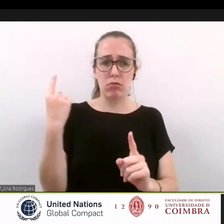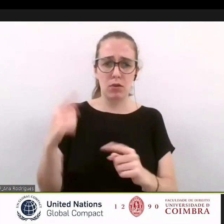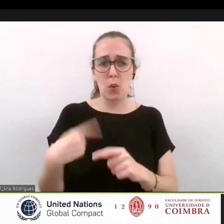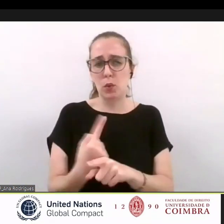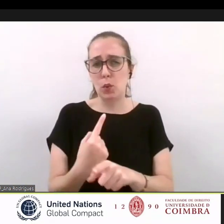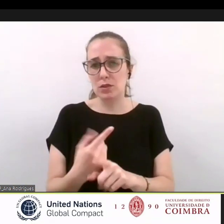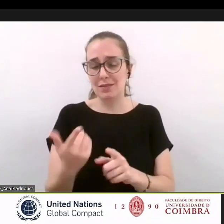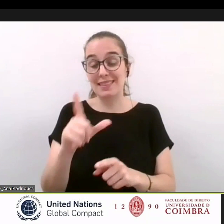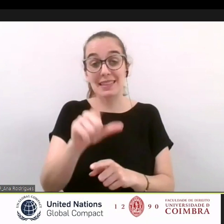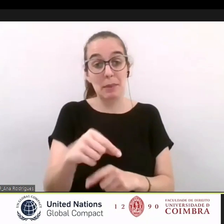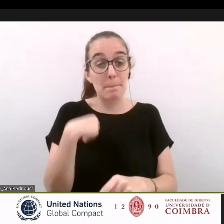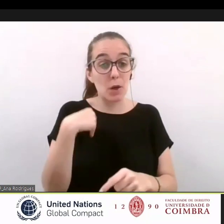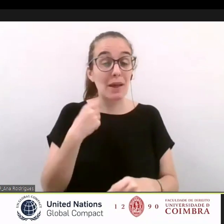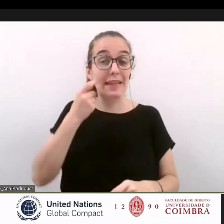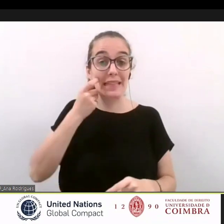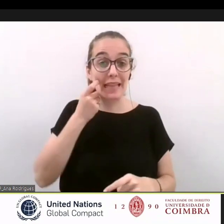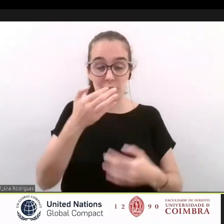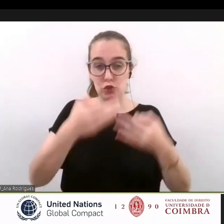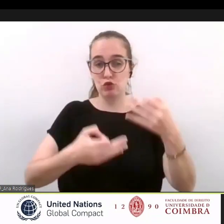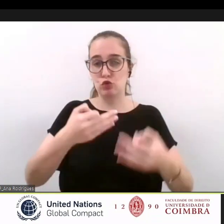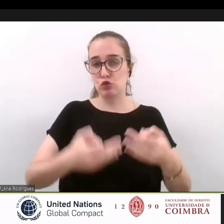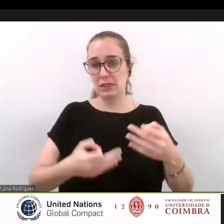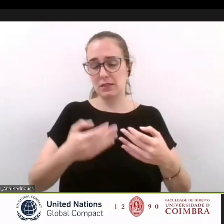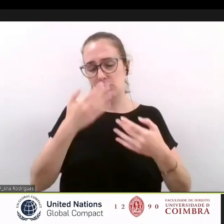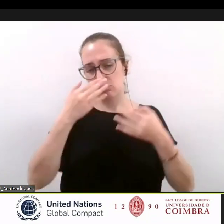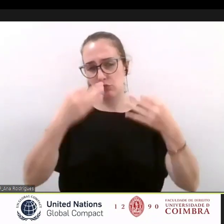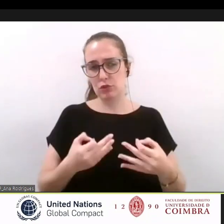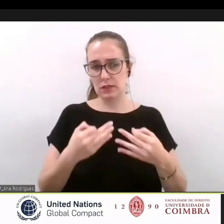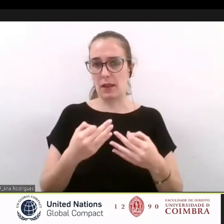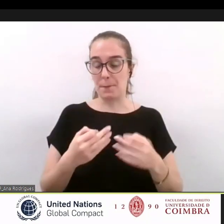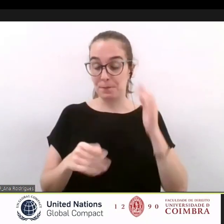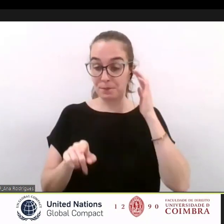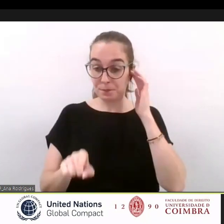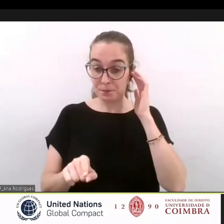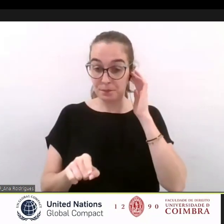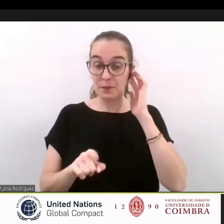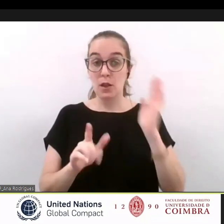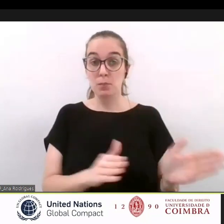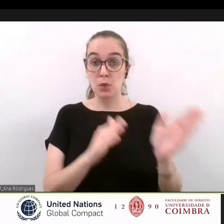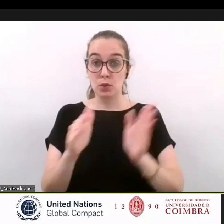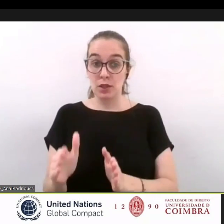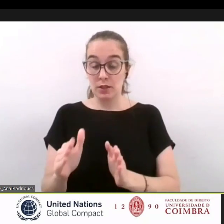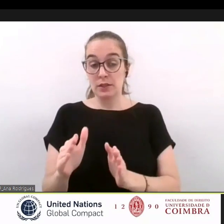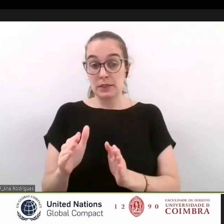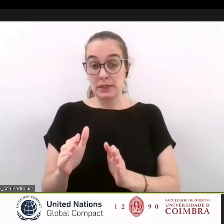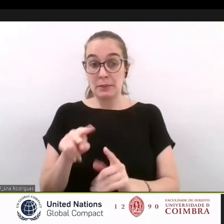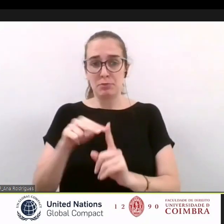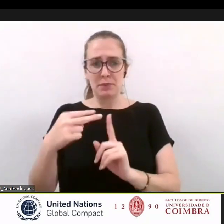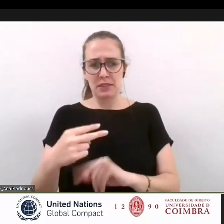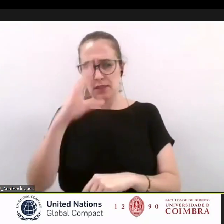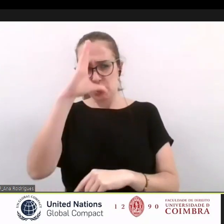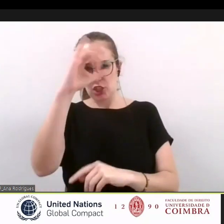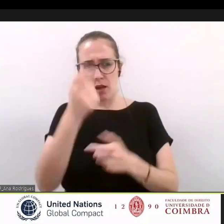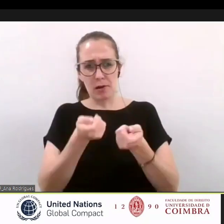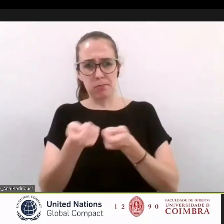a justiça da prossecução dos Objetivos de Desenvolvimento Sustentável. Do ponto de vista da governação ou uma alteração institucional